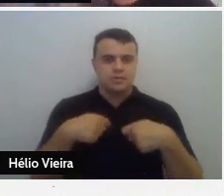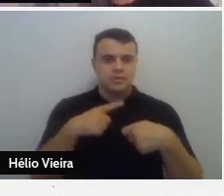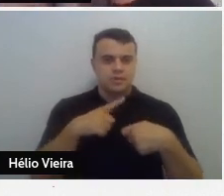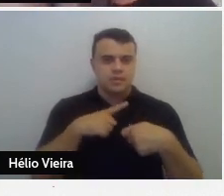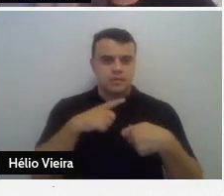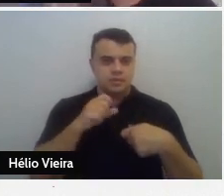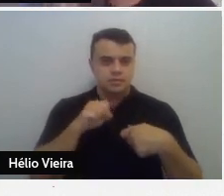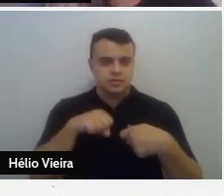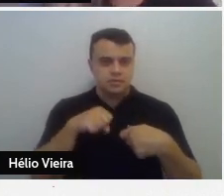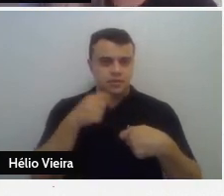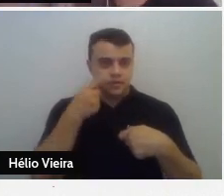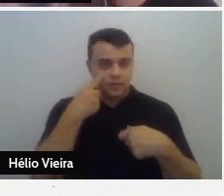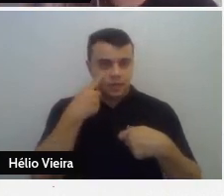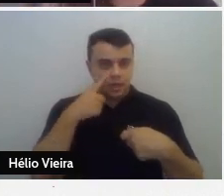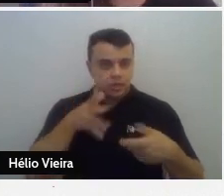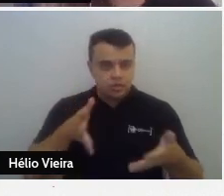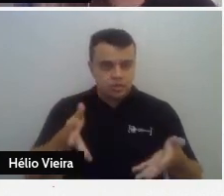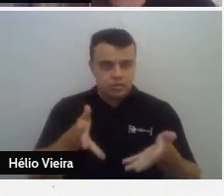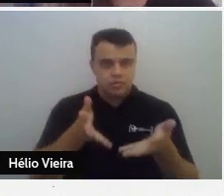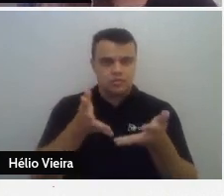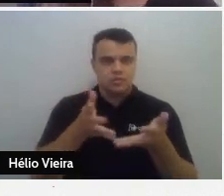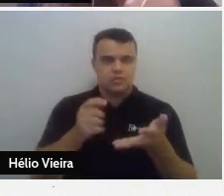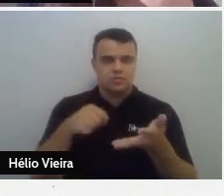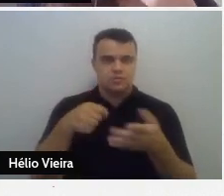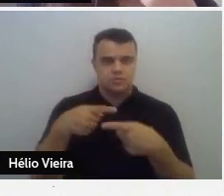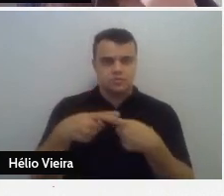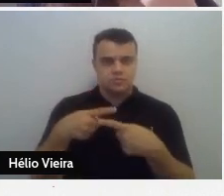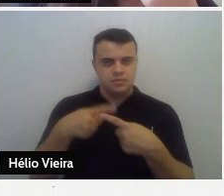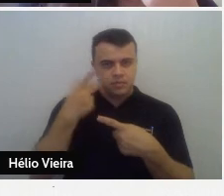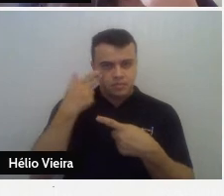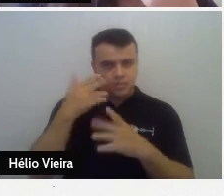isso para estimular mais a educação.